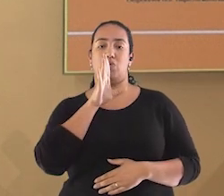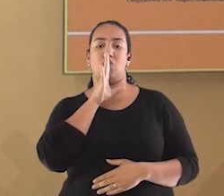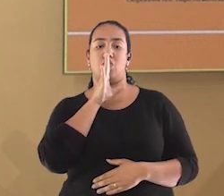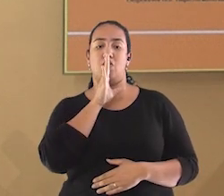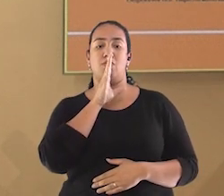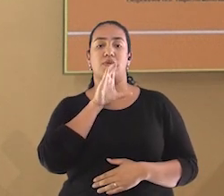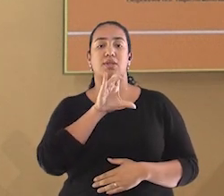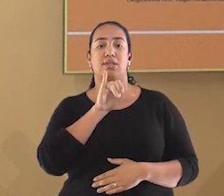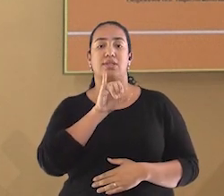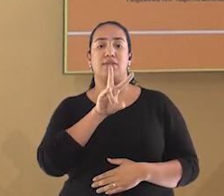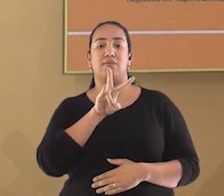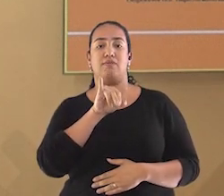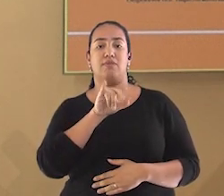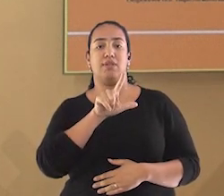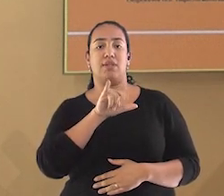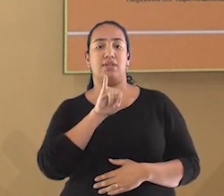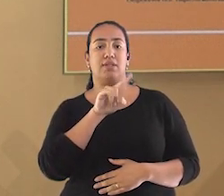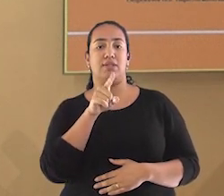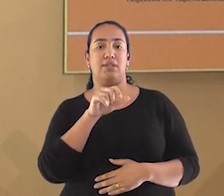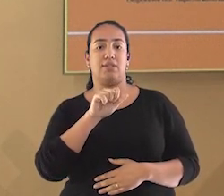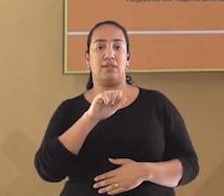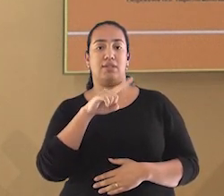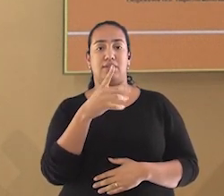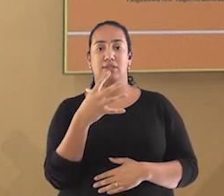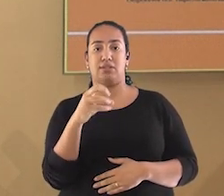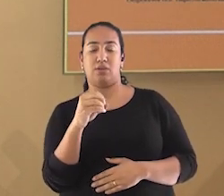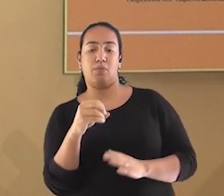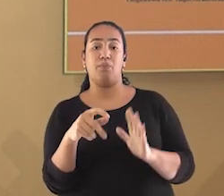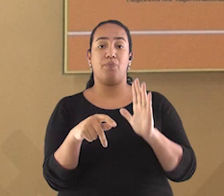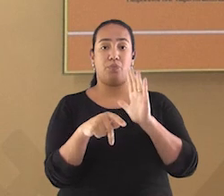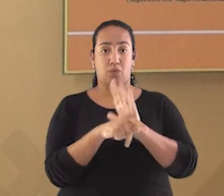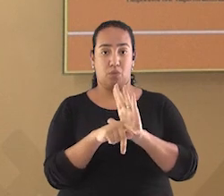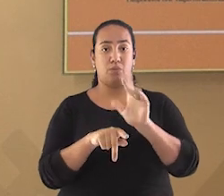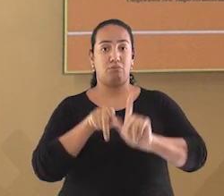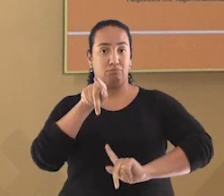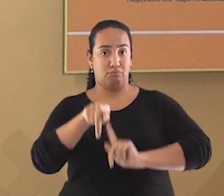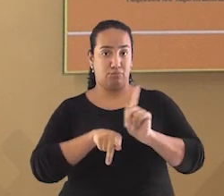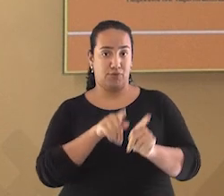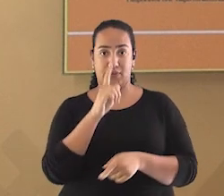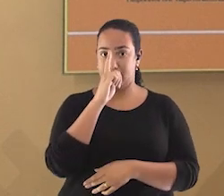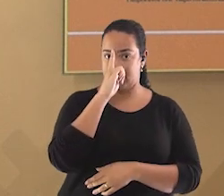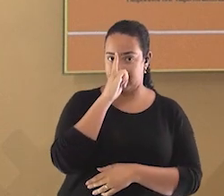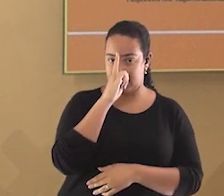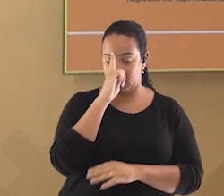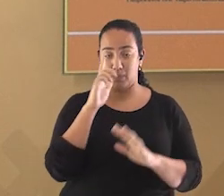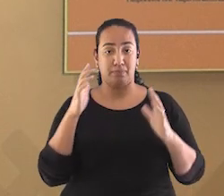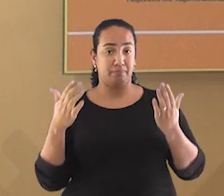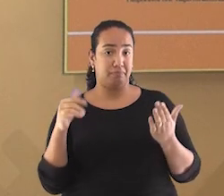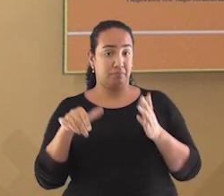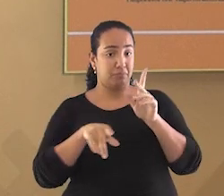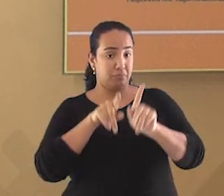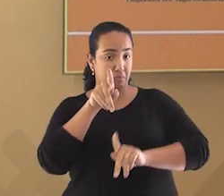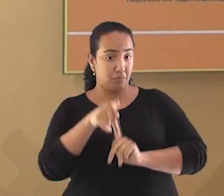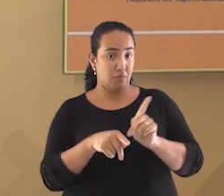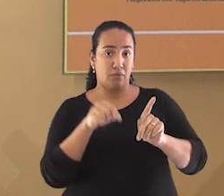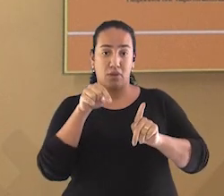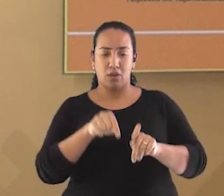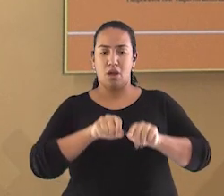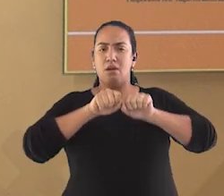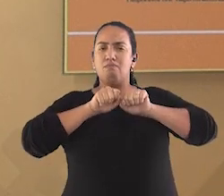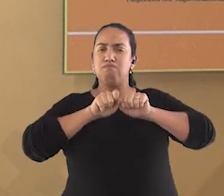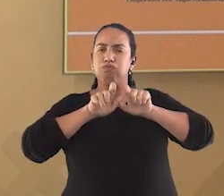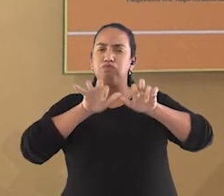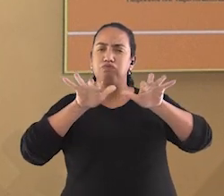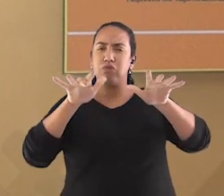conhecemos a civilização formada pelos gregos no sul da Península Balcânica. Essa civilização se estendeu por outras partes